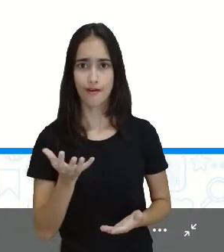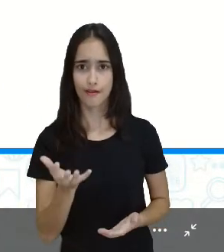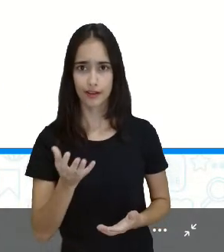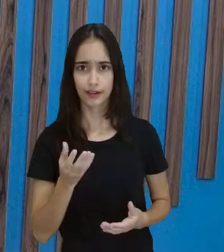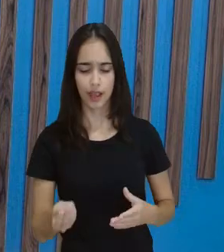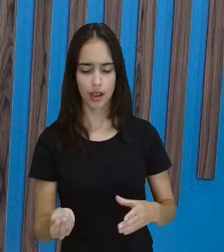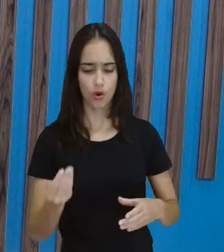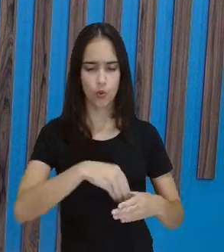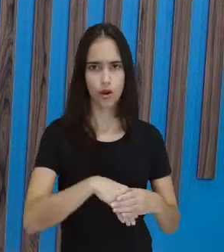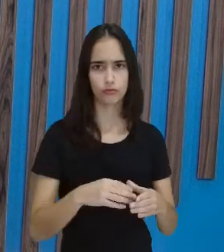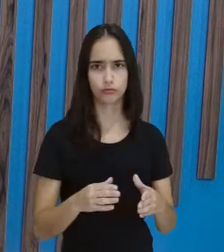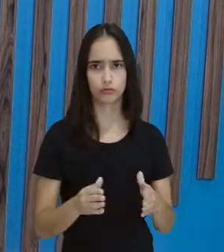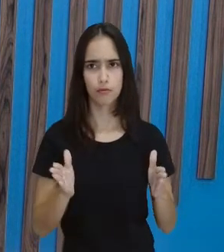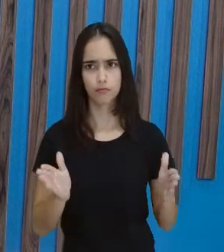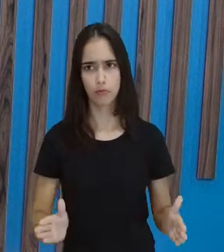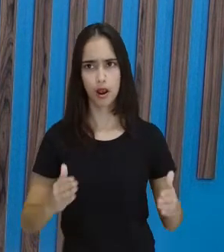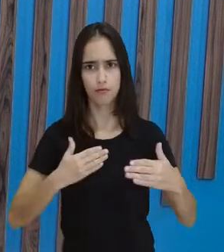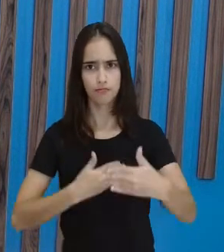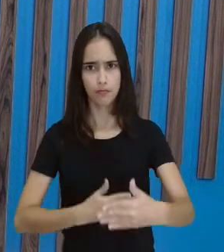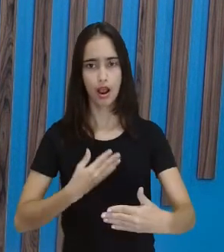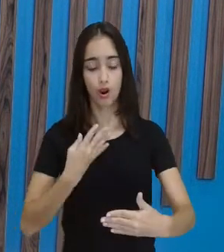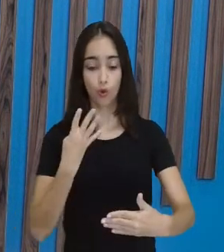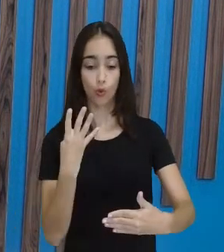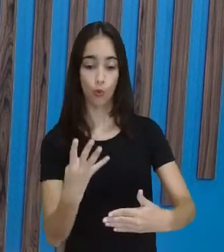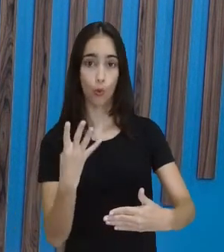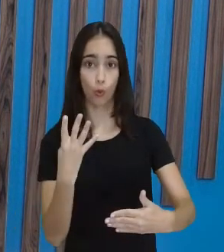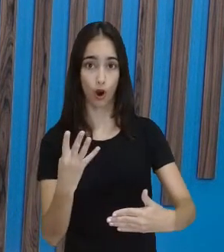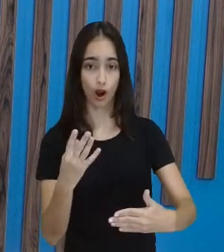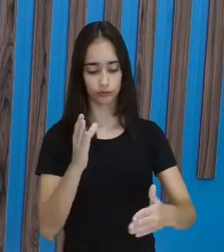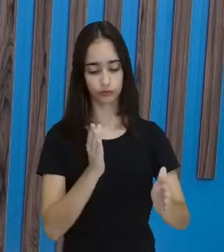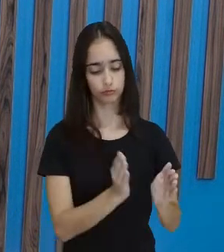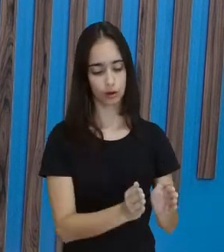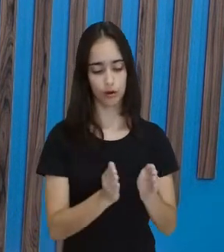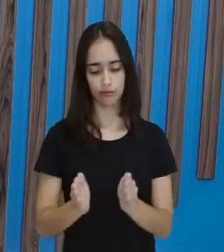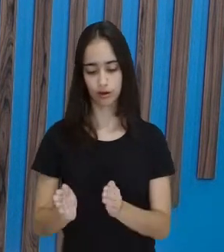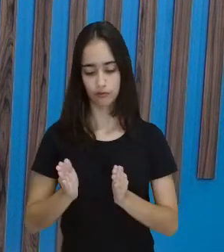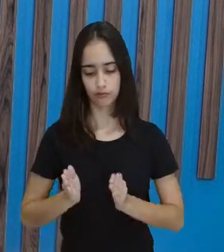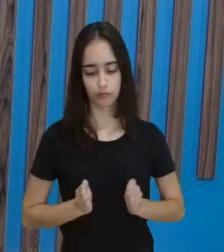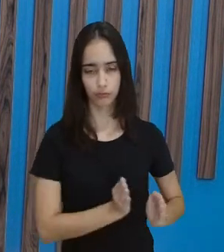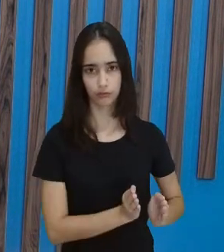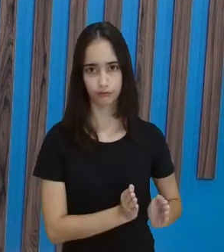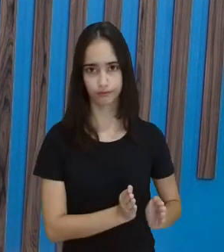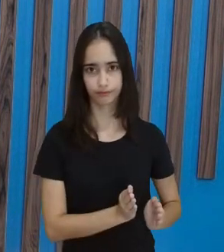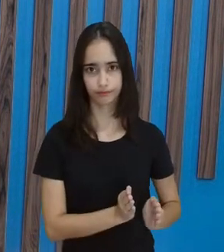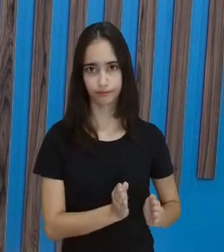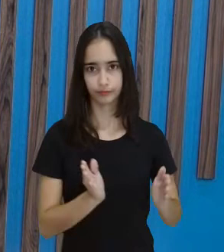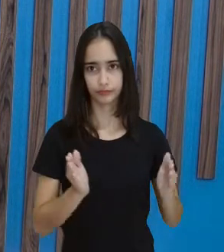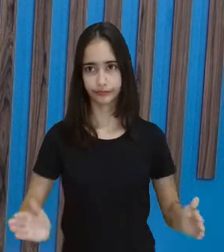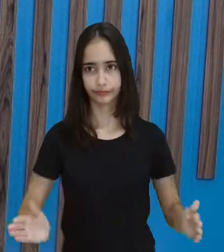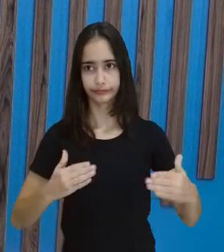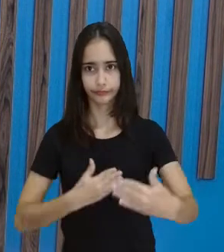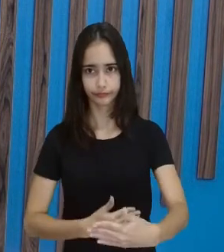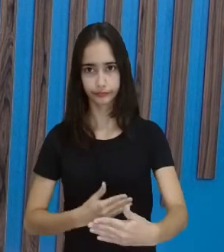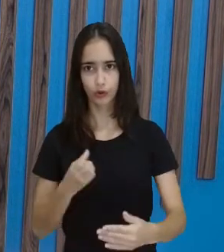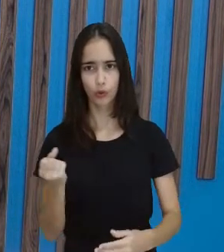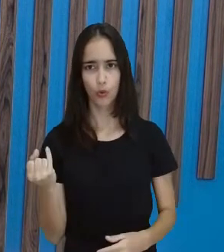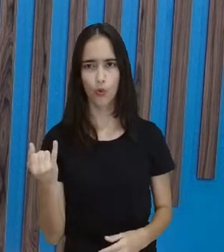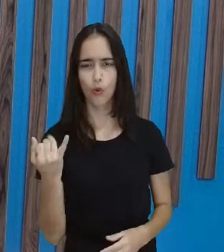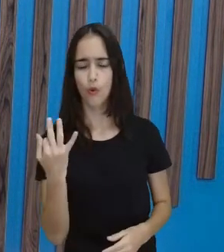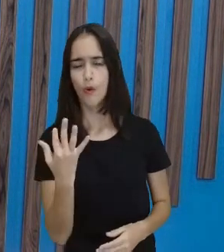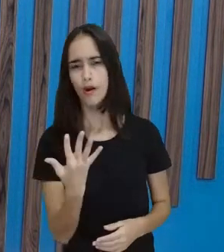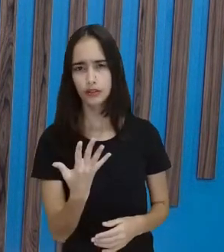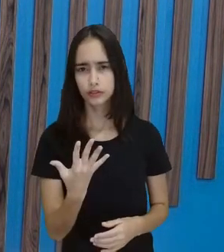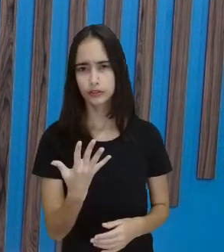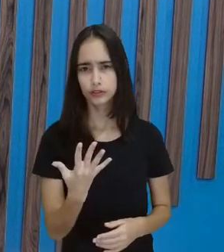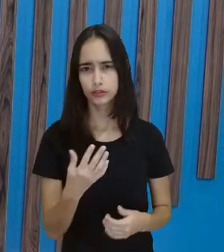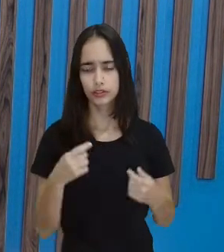eu tenho a quantidade aí que cabe dentro de uma caixa, que são 4. Quantas caixas eu vou precisar? O que